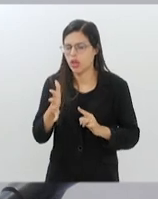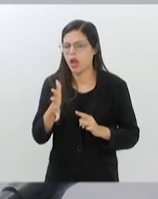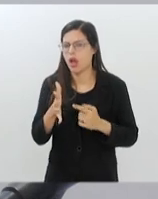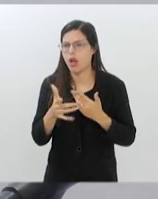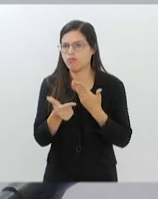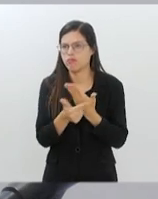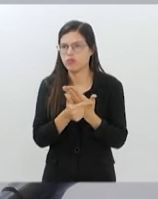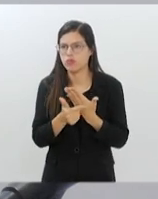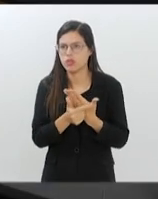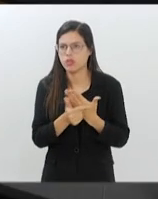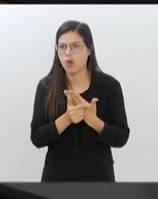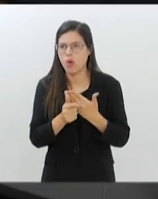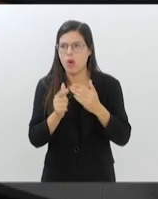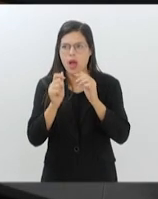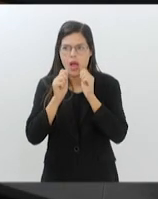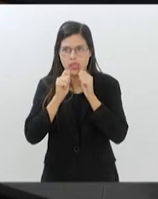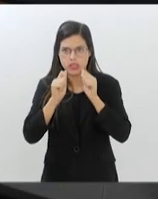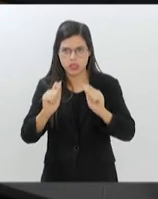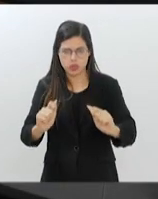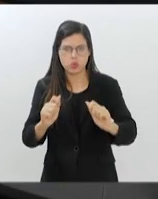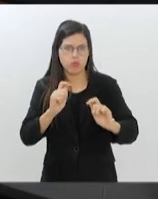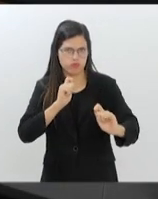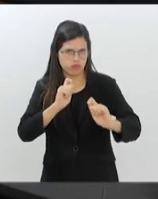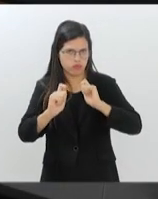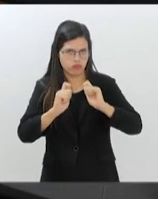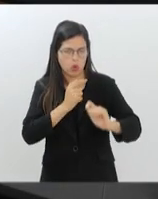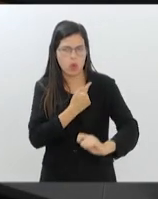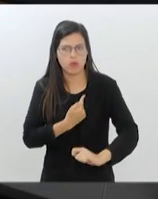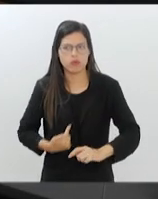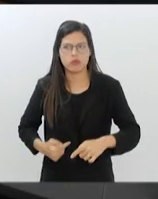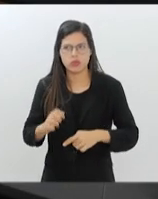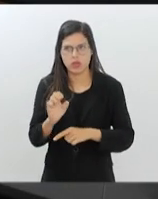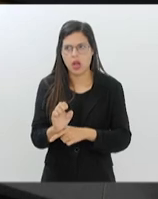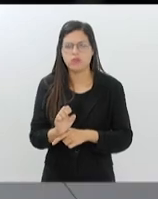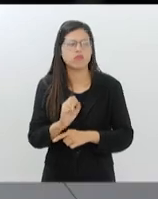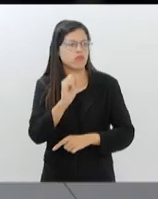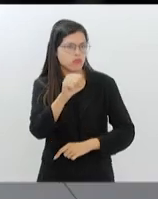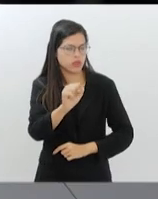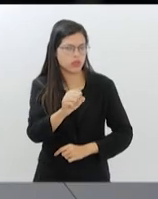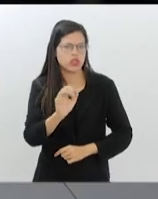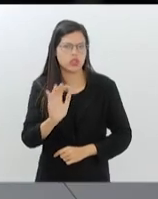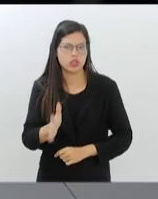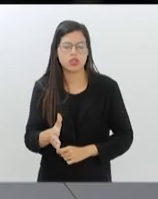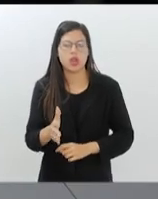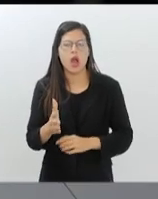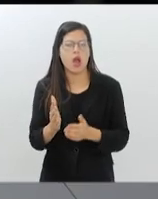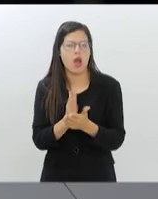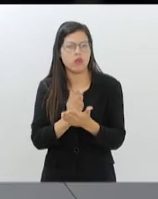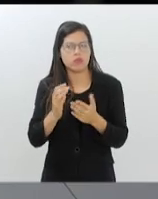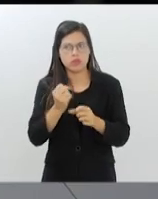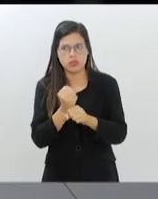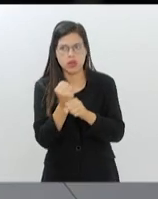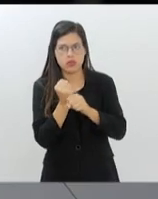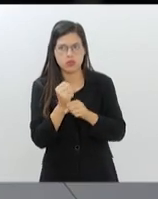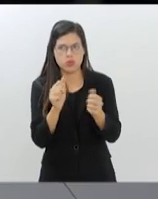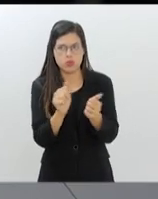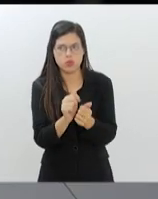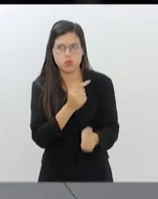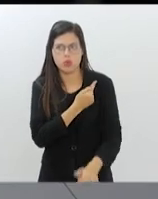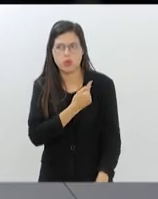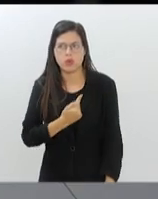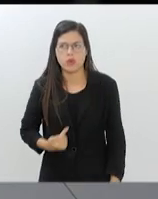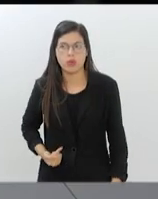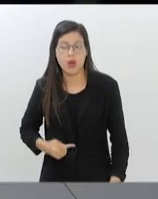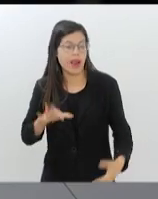eh assessor de imprensa do Governo do Estado cuidando da parte de imprensa Sim eu já eu já estou alguns anos com o governador que é uma relação intimamente ligada